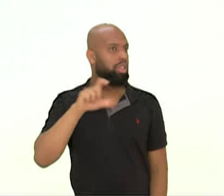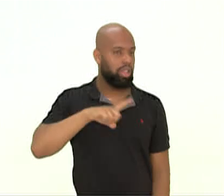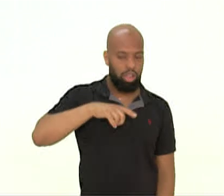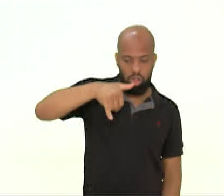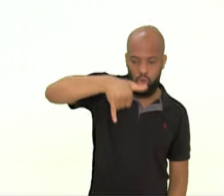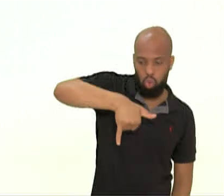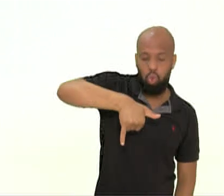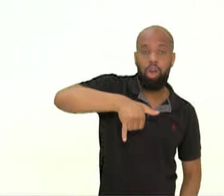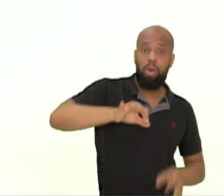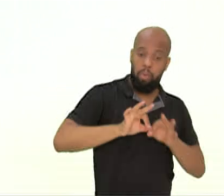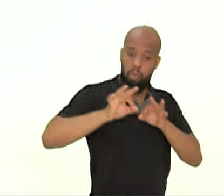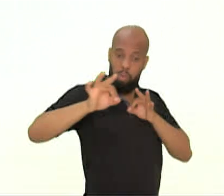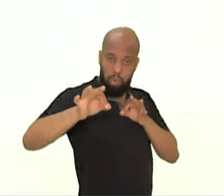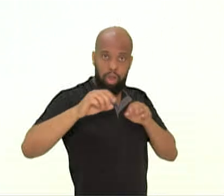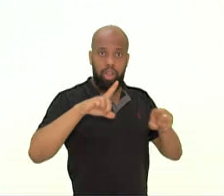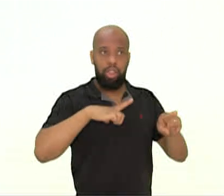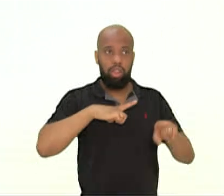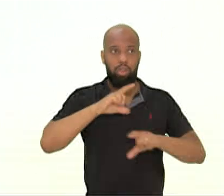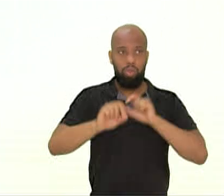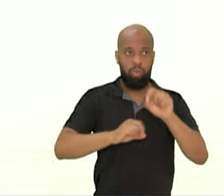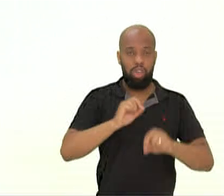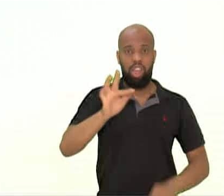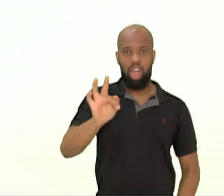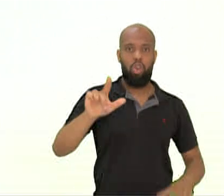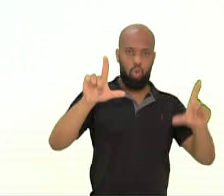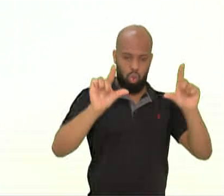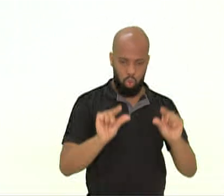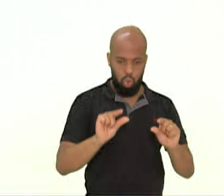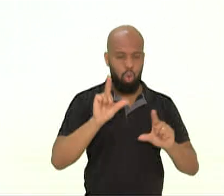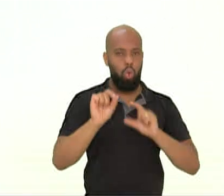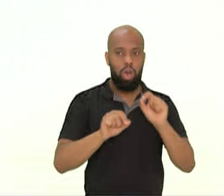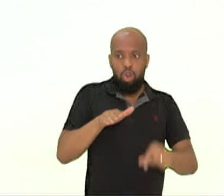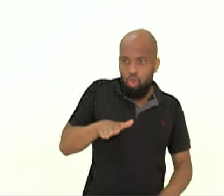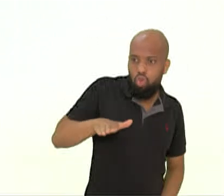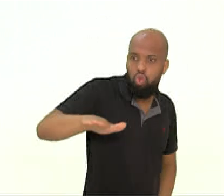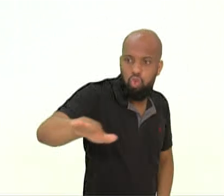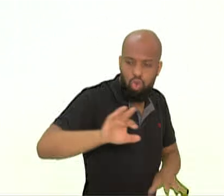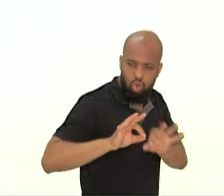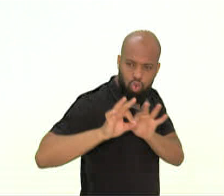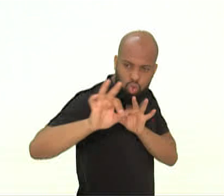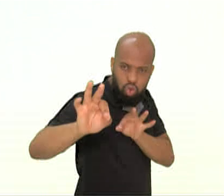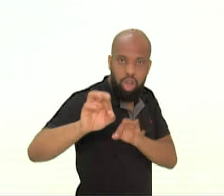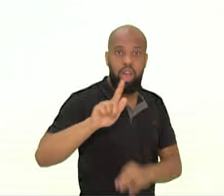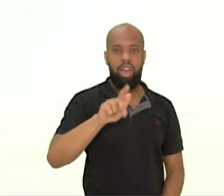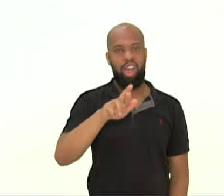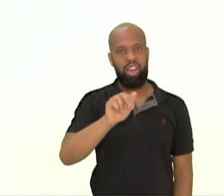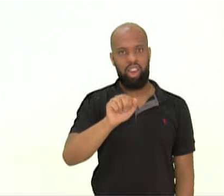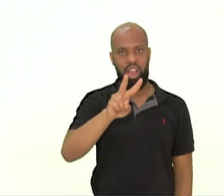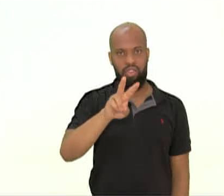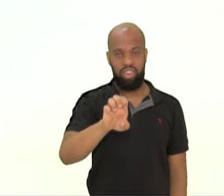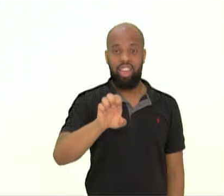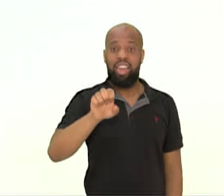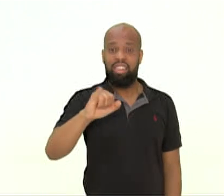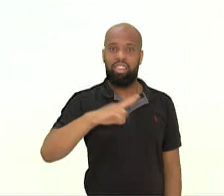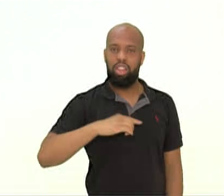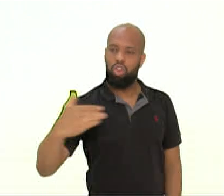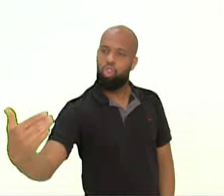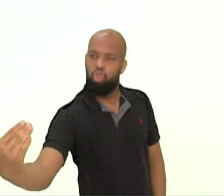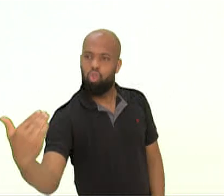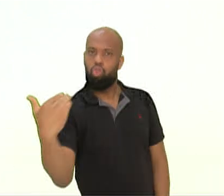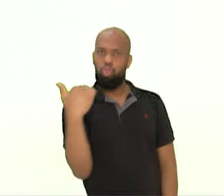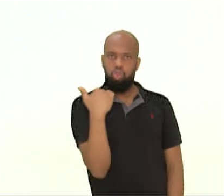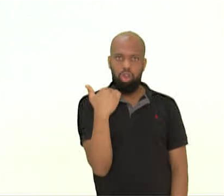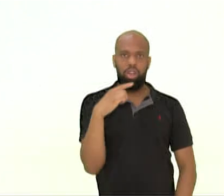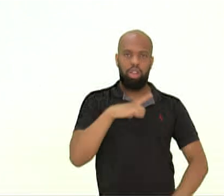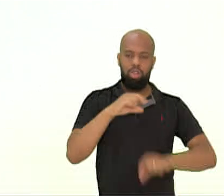frequência menor, ou seja, o som é mais grave. Porém, quando o veículo se aproxima, o comprimento de onda é menor e a